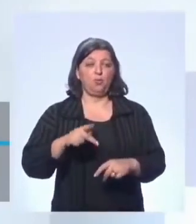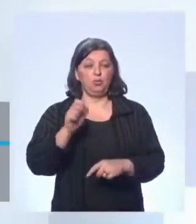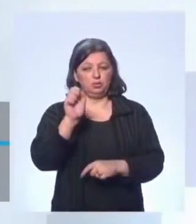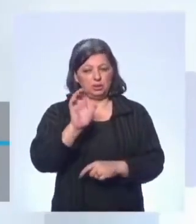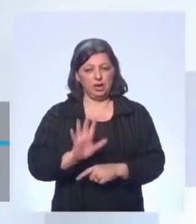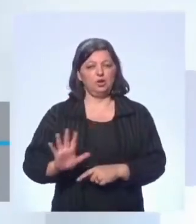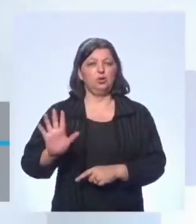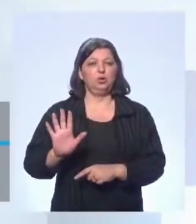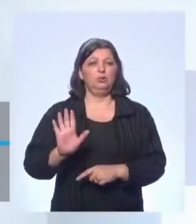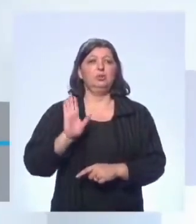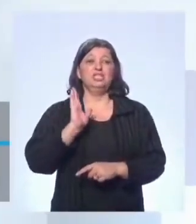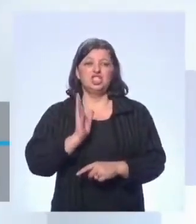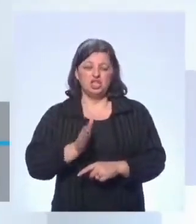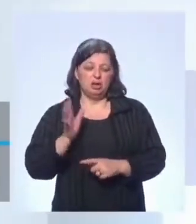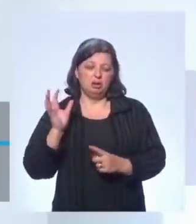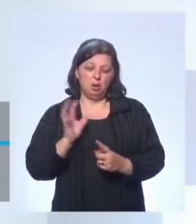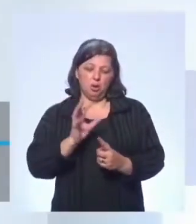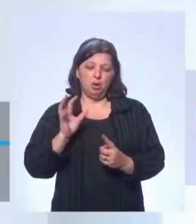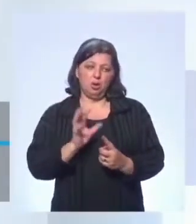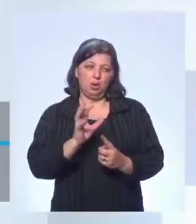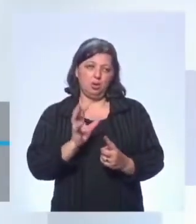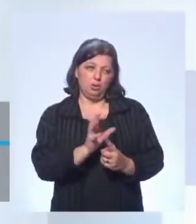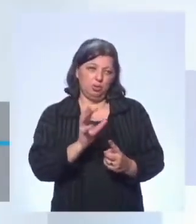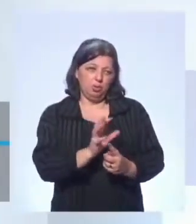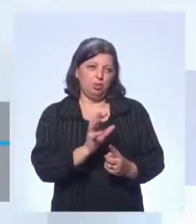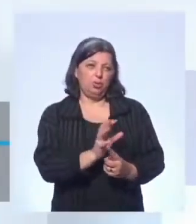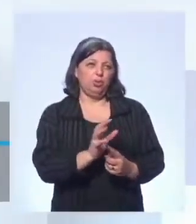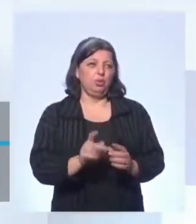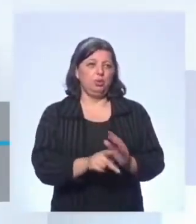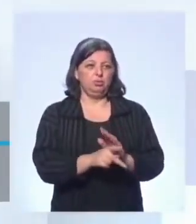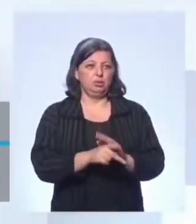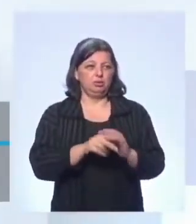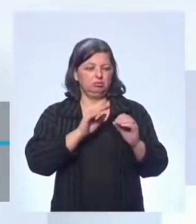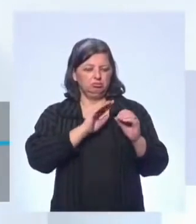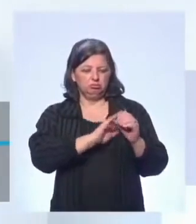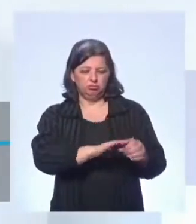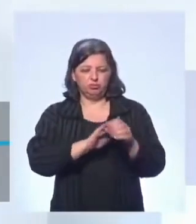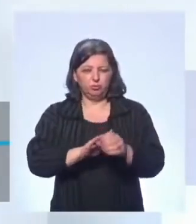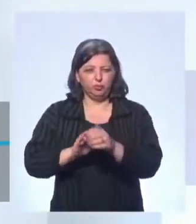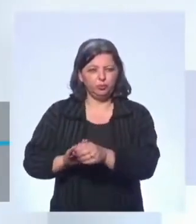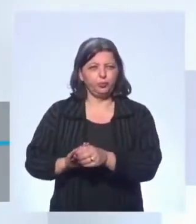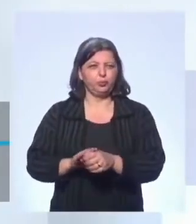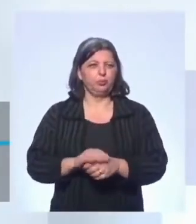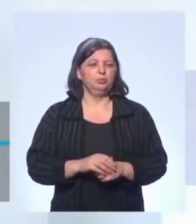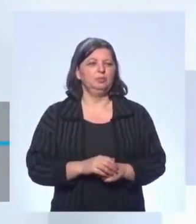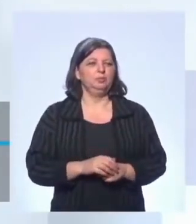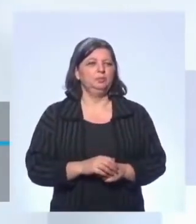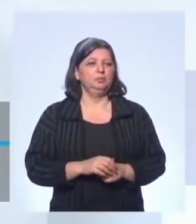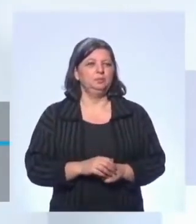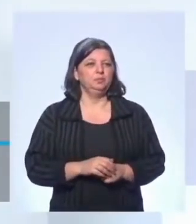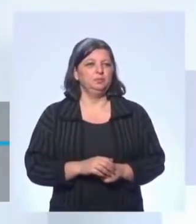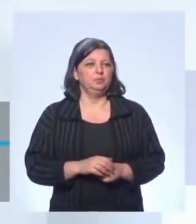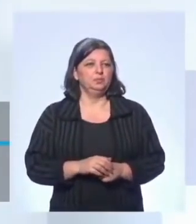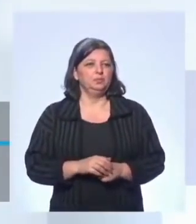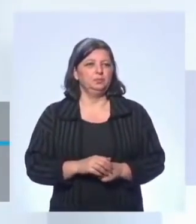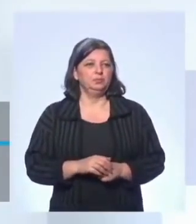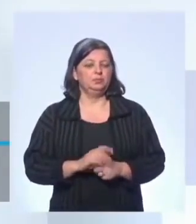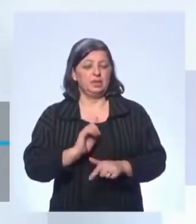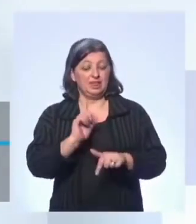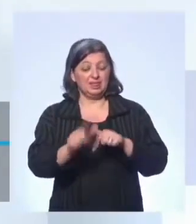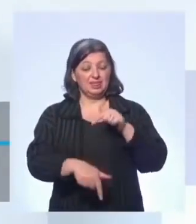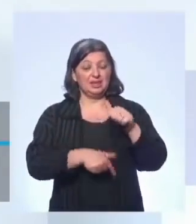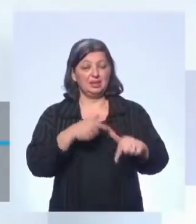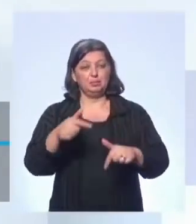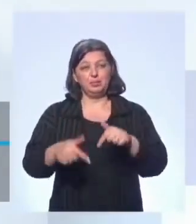já inserindo dentro do território, subjugando os indígenas aquele tipo de